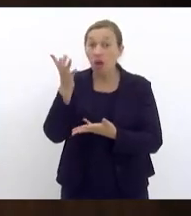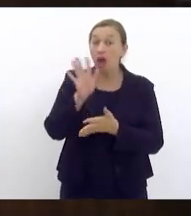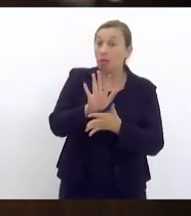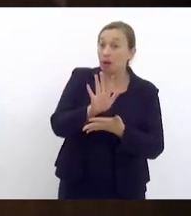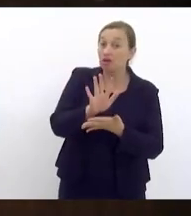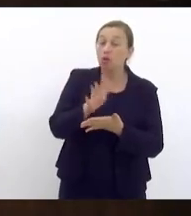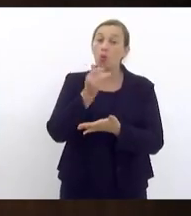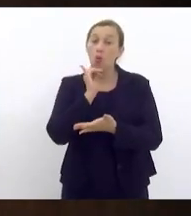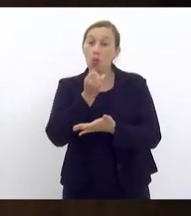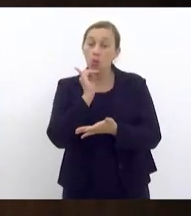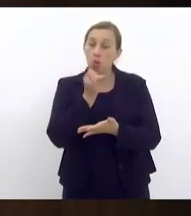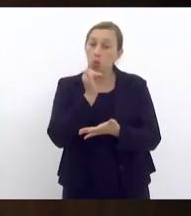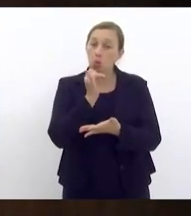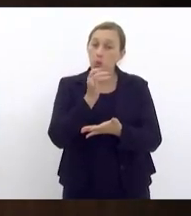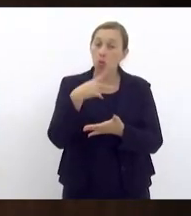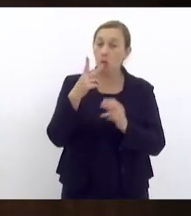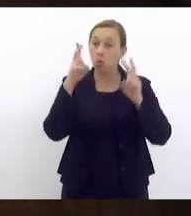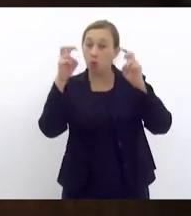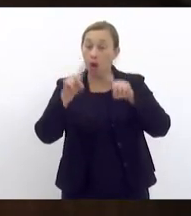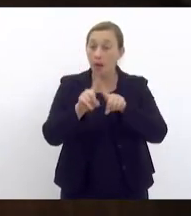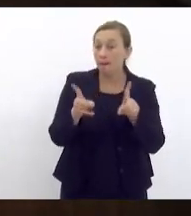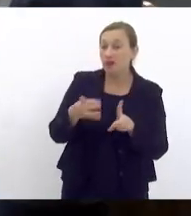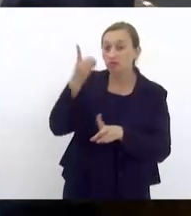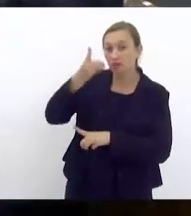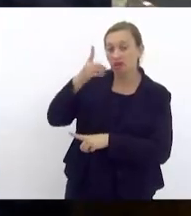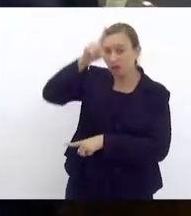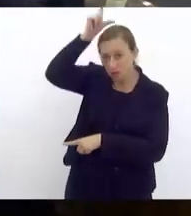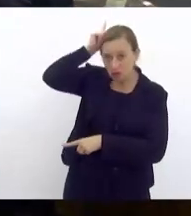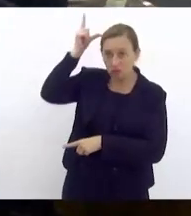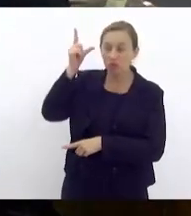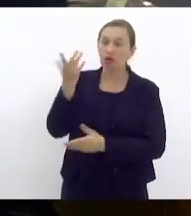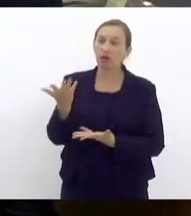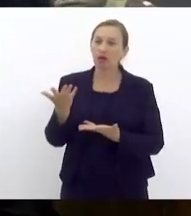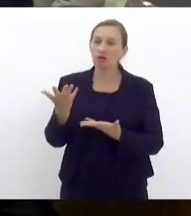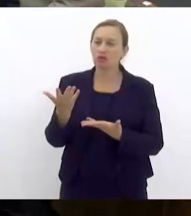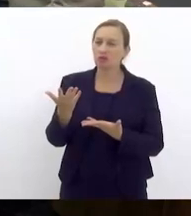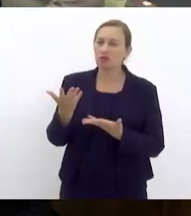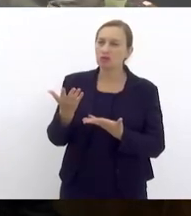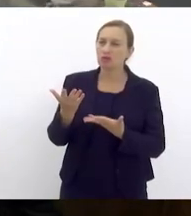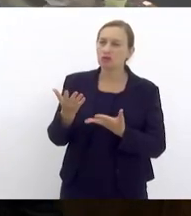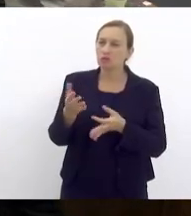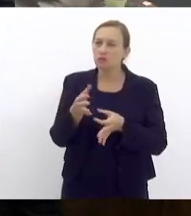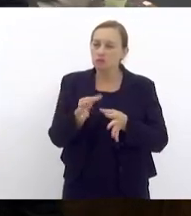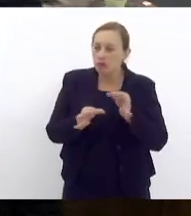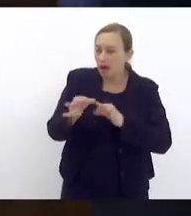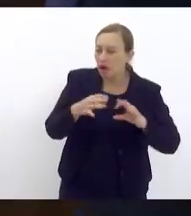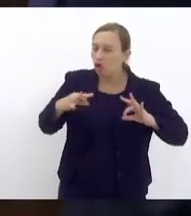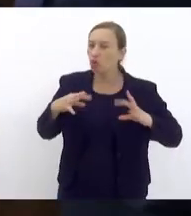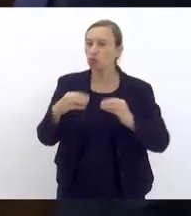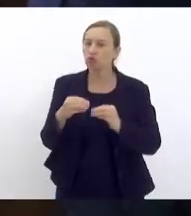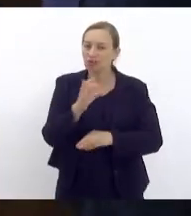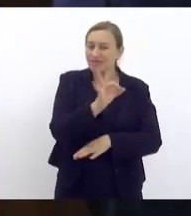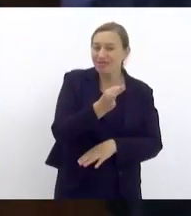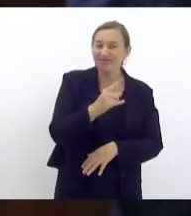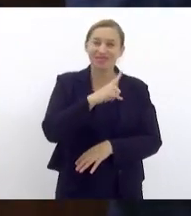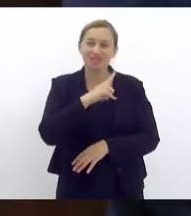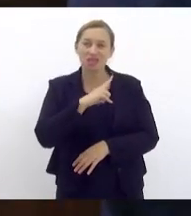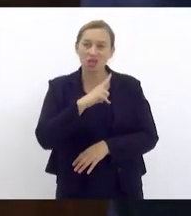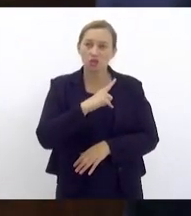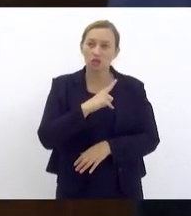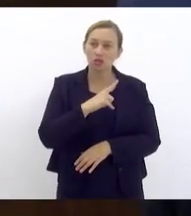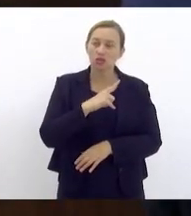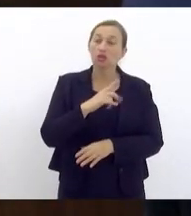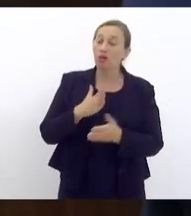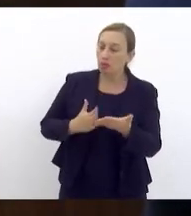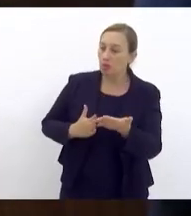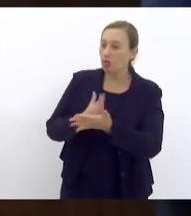eu tivesse relatando a matéria mas Deputado Luiz Paulo dirimiu pacificou todo esse Broly Eu tenho convicção que a gente passa uma vez